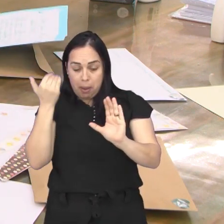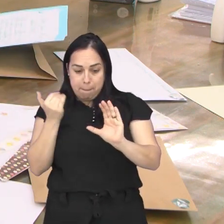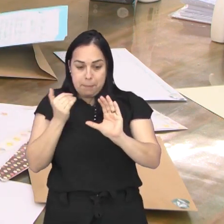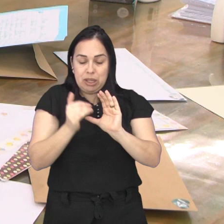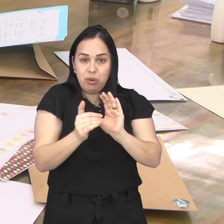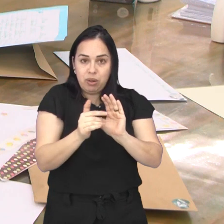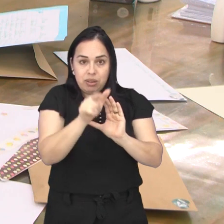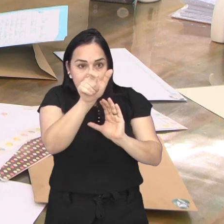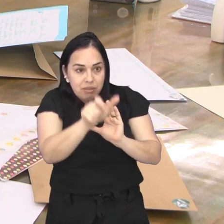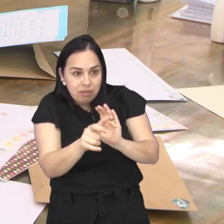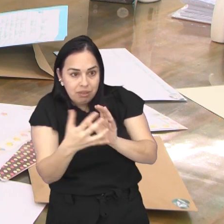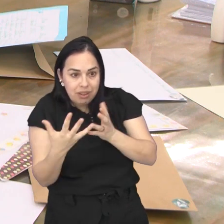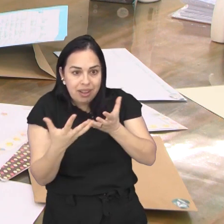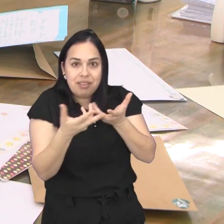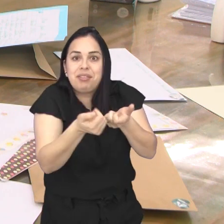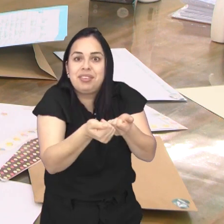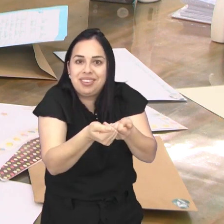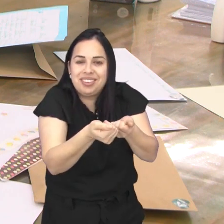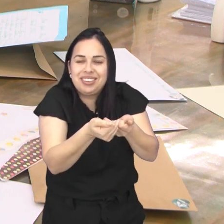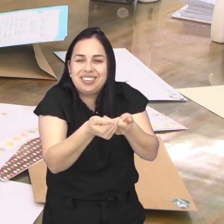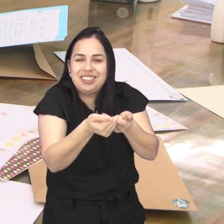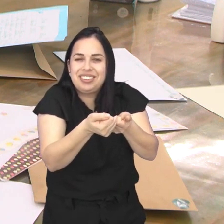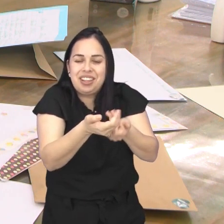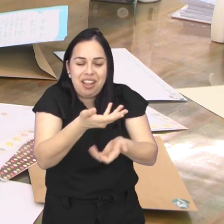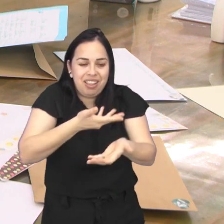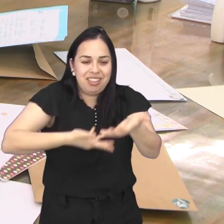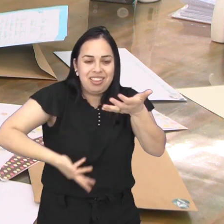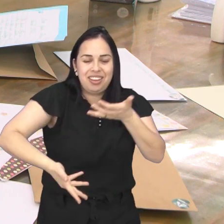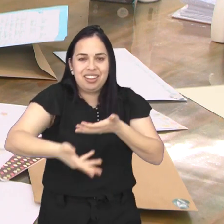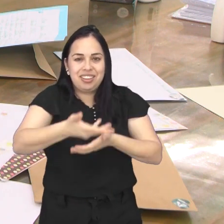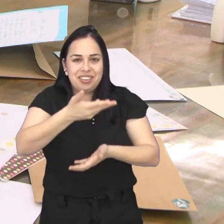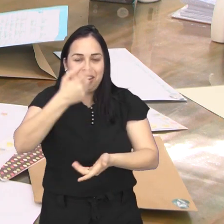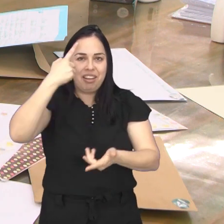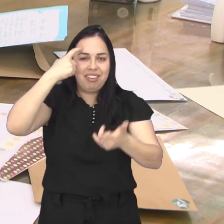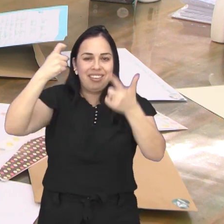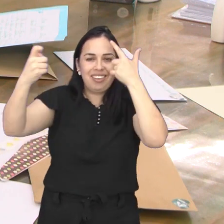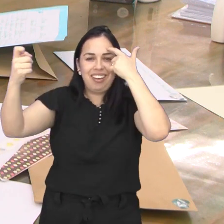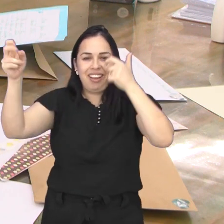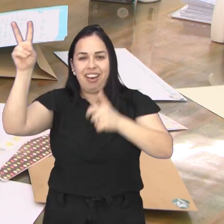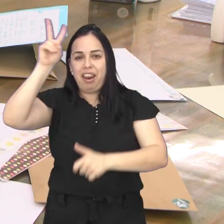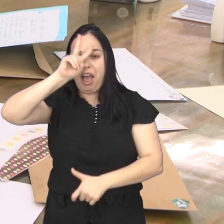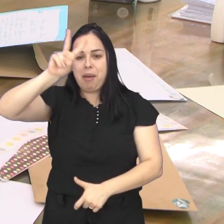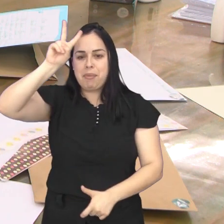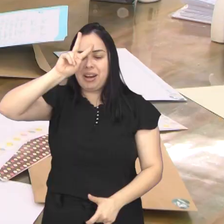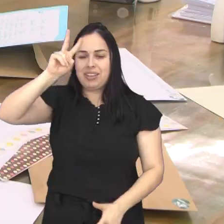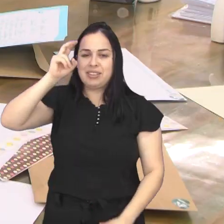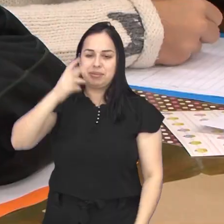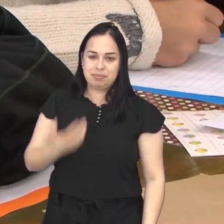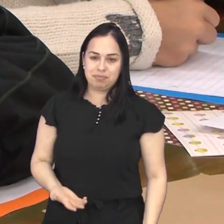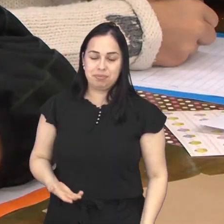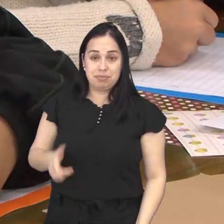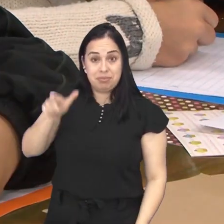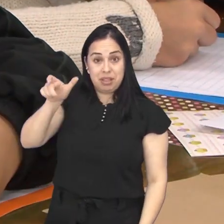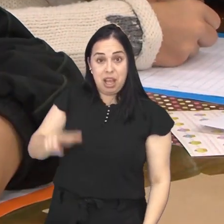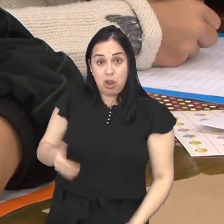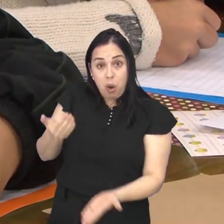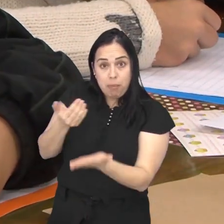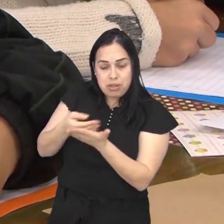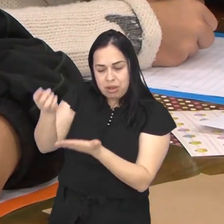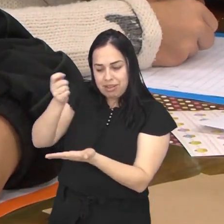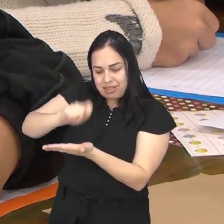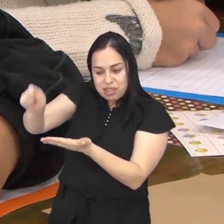para o remetente quanto para o destinatário estimula a criação de memórias. Assim que o